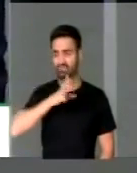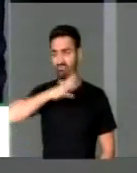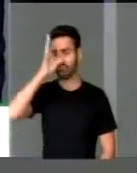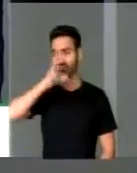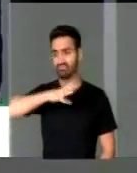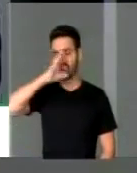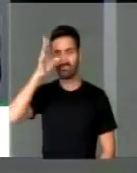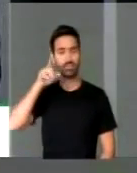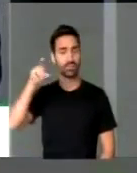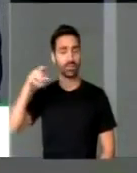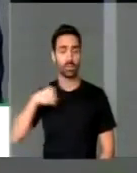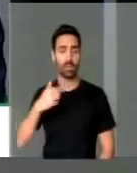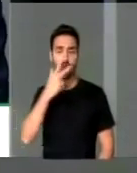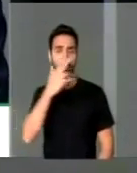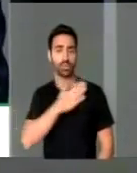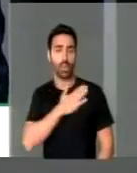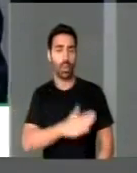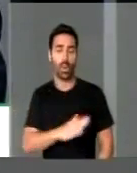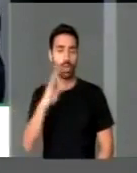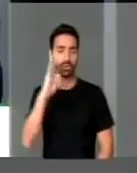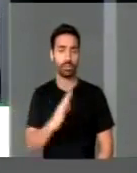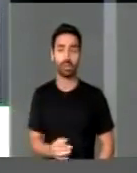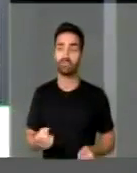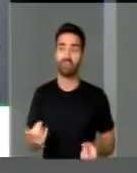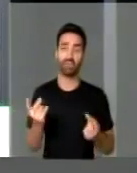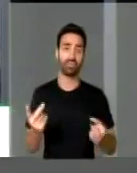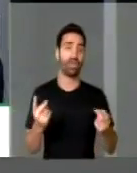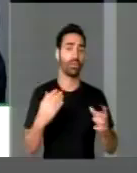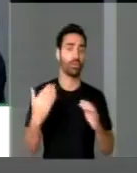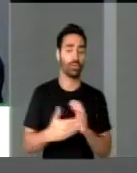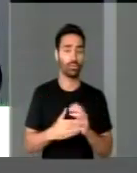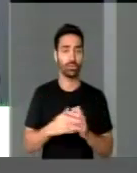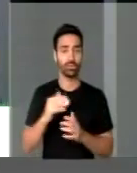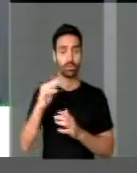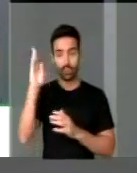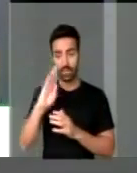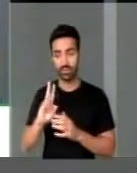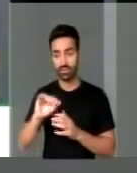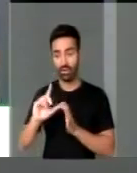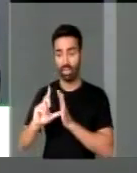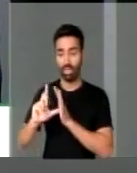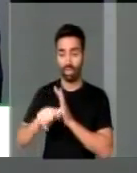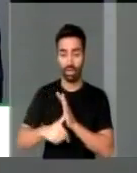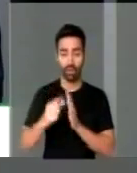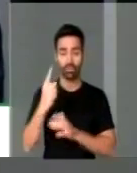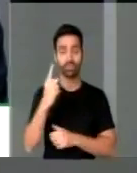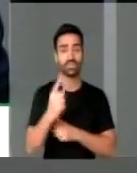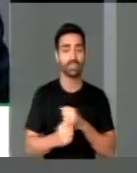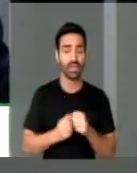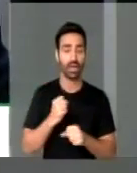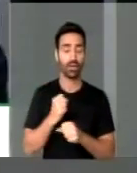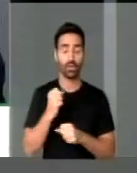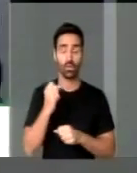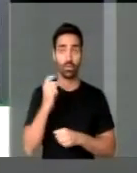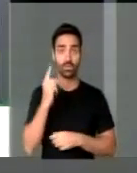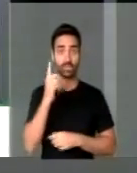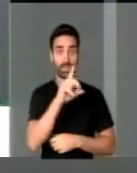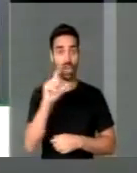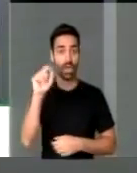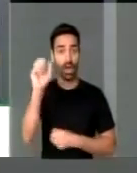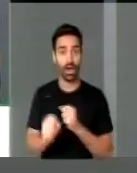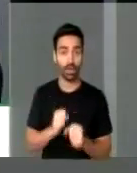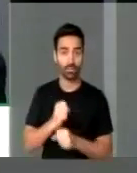sua natureza antinacional e entreguista, quer impor ao país um retrocesso de um século. No mundo,